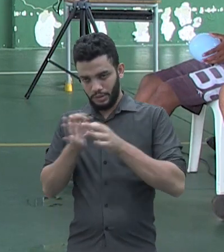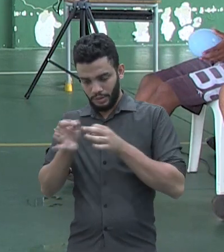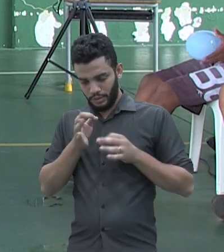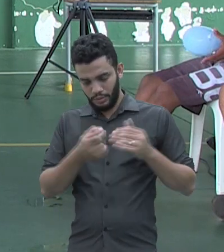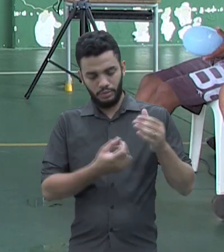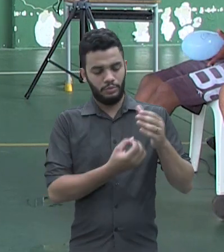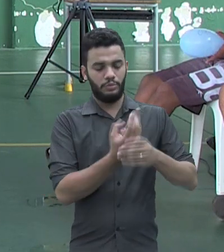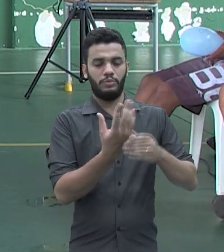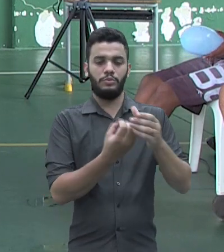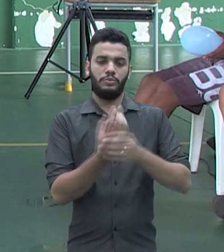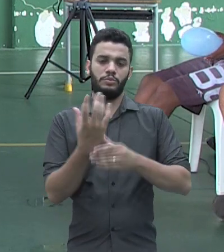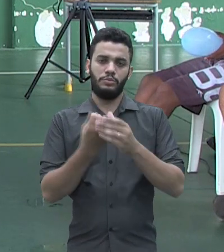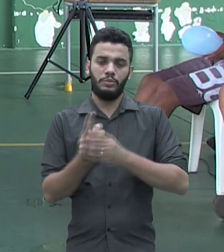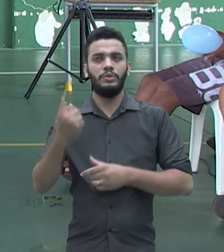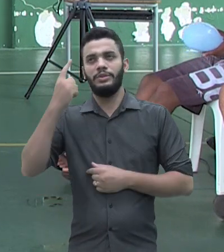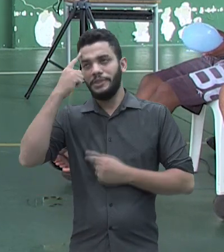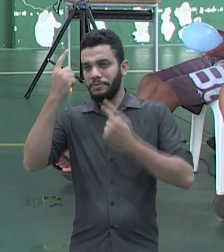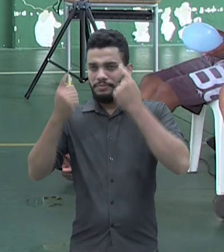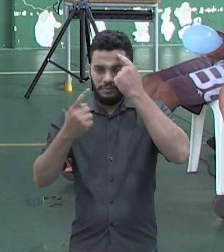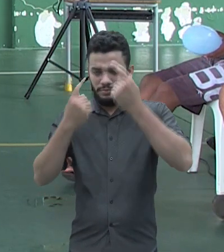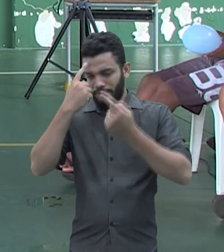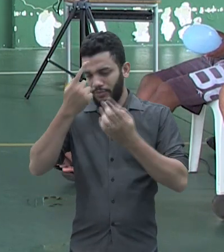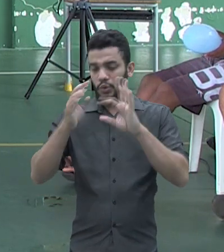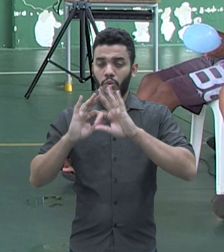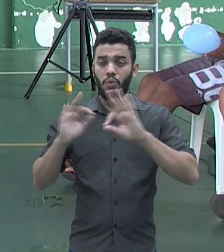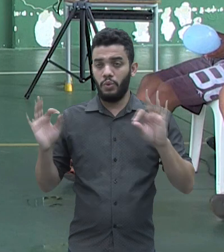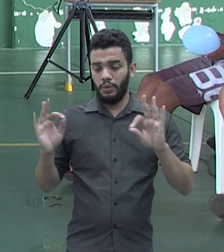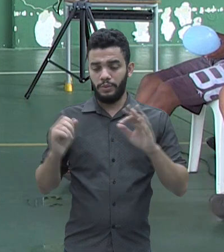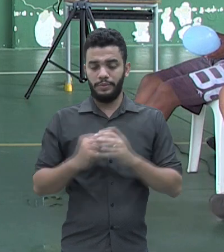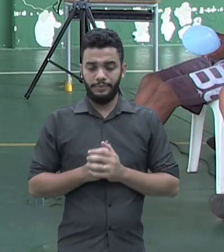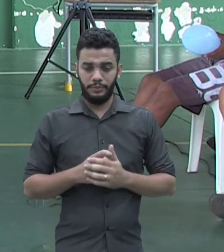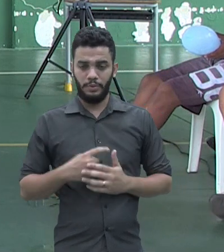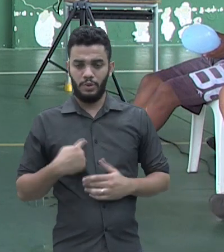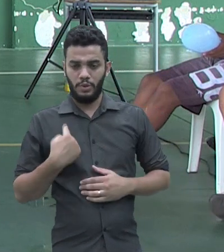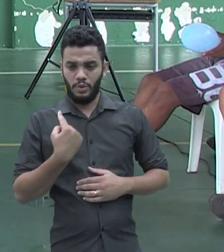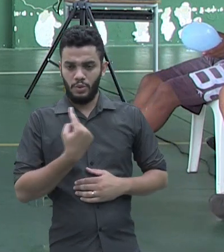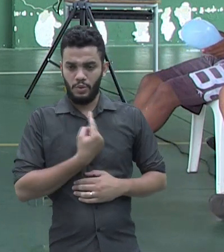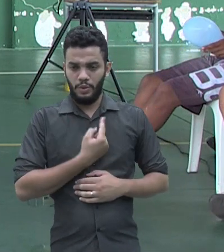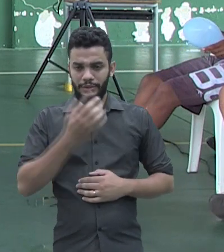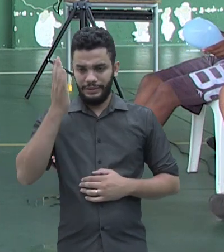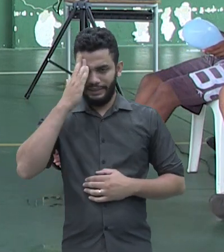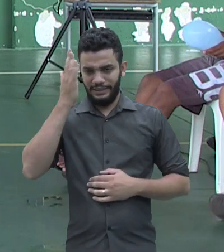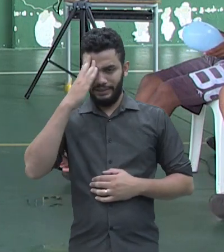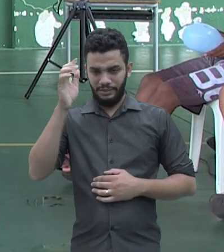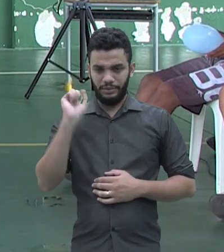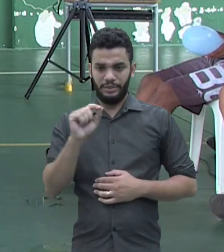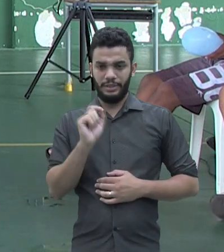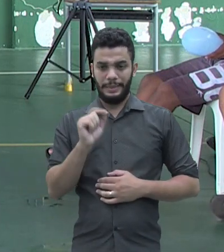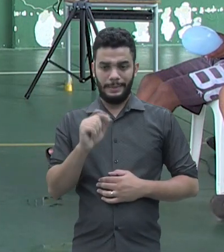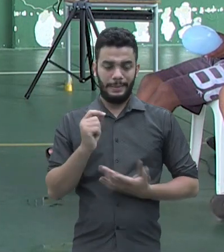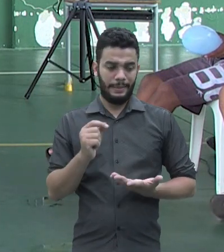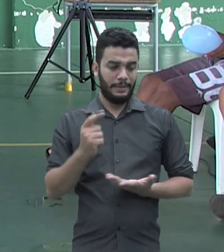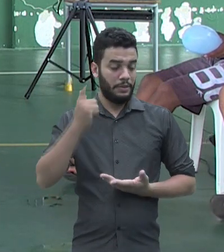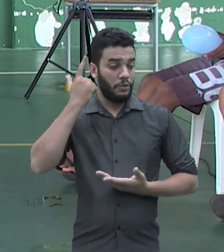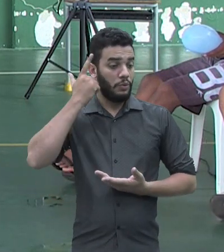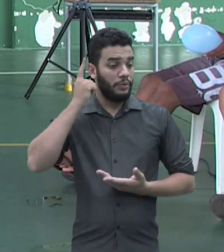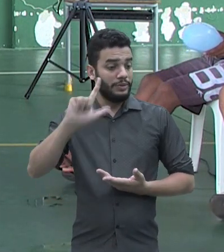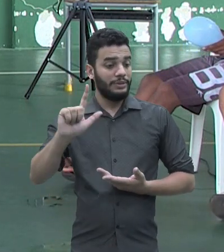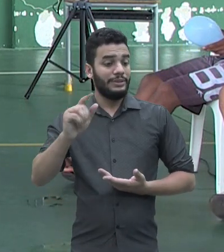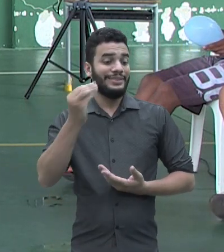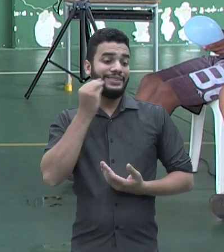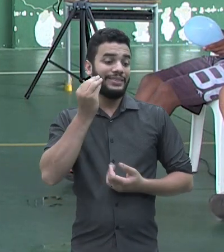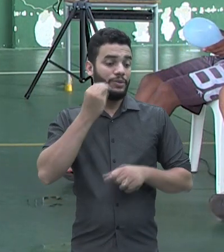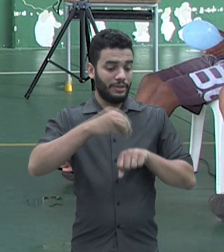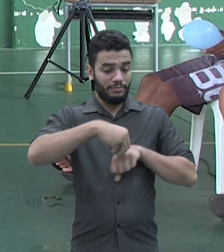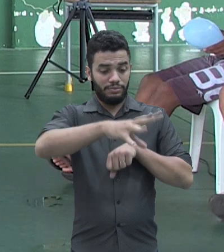Foi muito bem pensado, né? Porque a gente sabia que esse era um momento propício para poder se pensar em valores. E aí